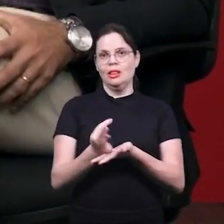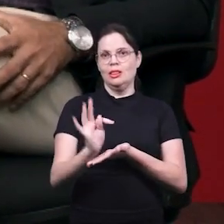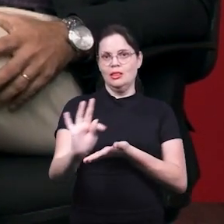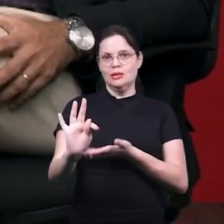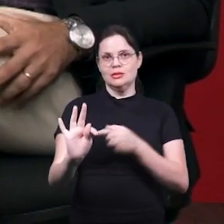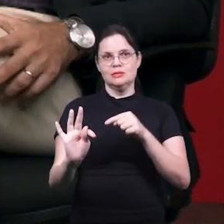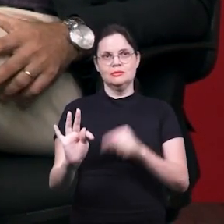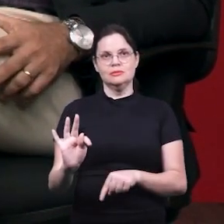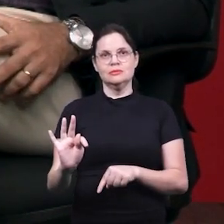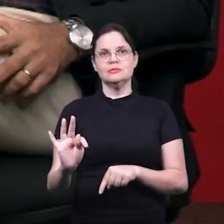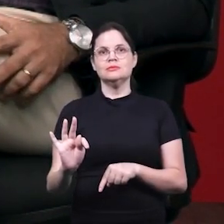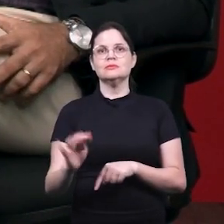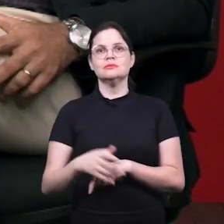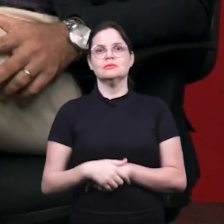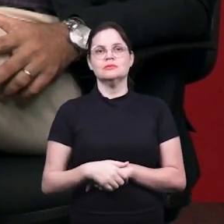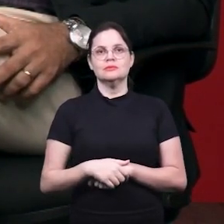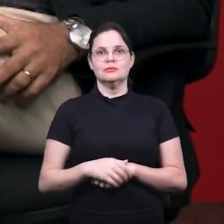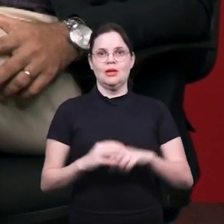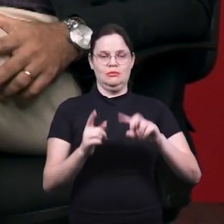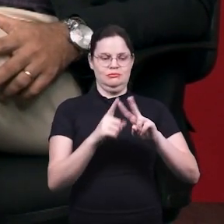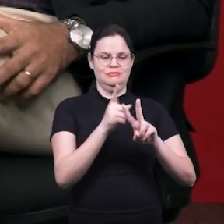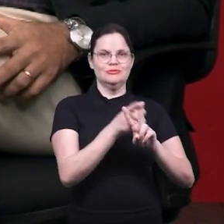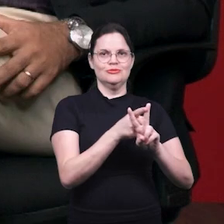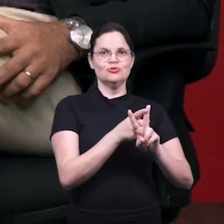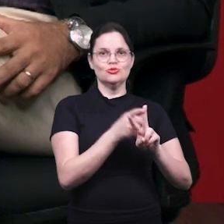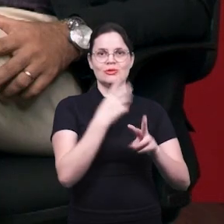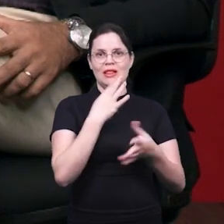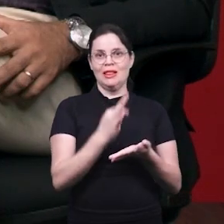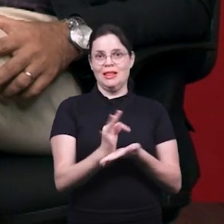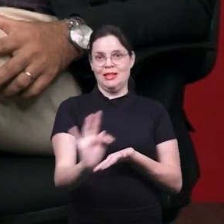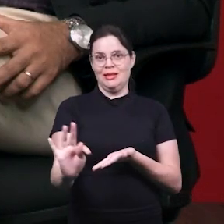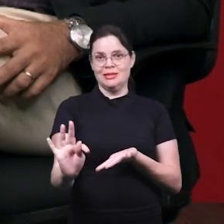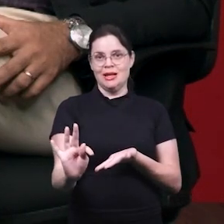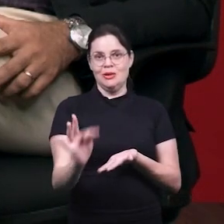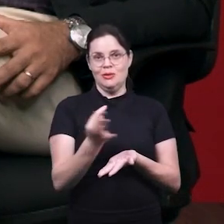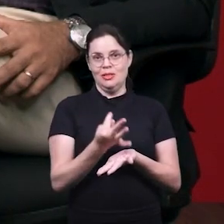as cartas, né, aos Tessalonicenses, é tida como uma